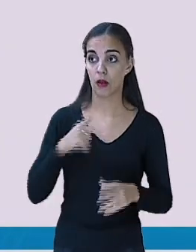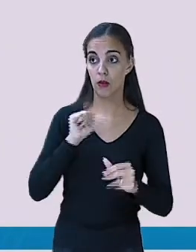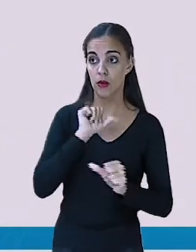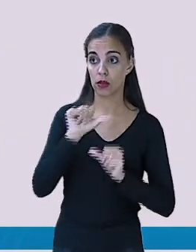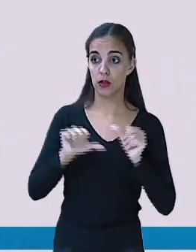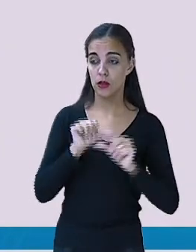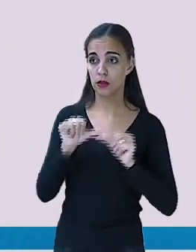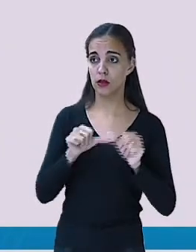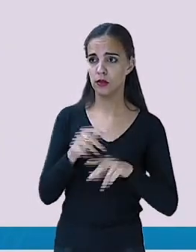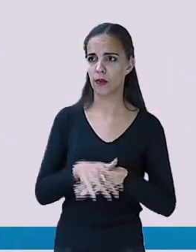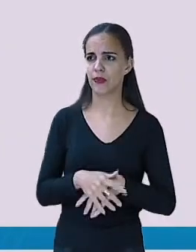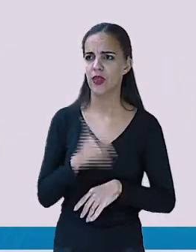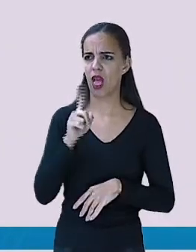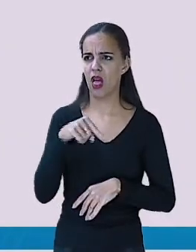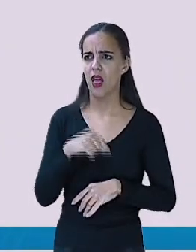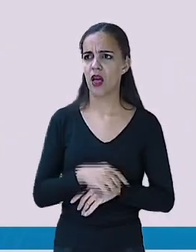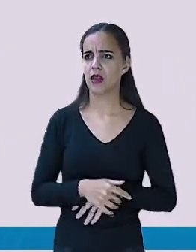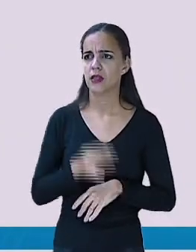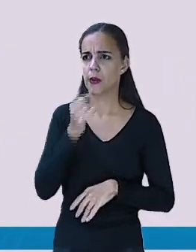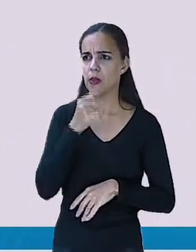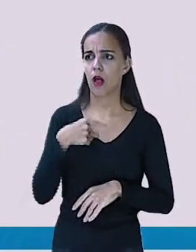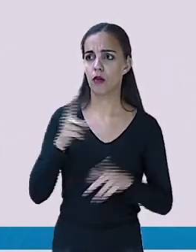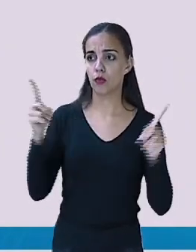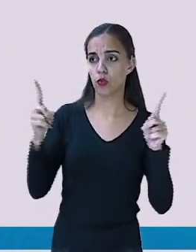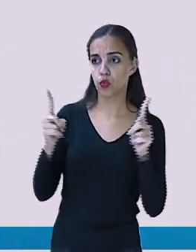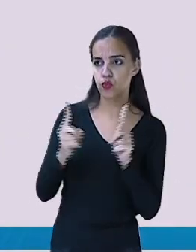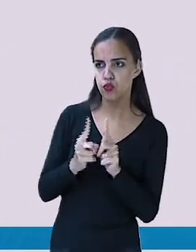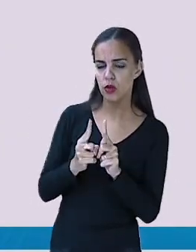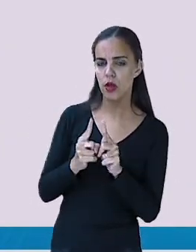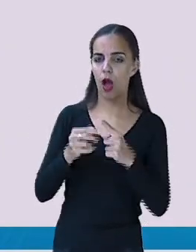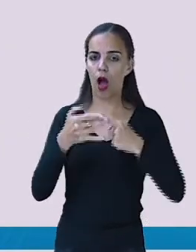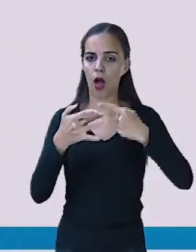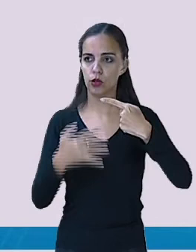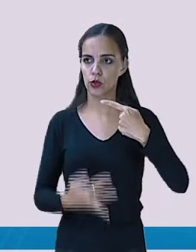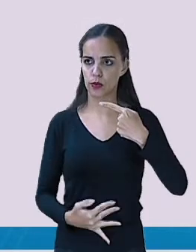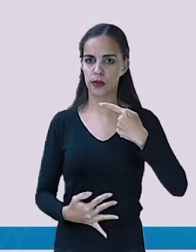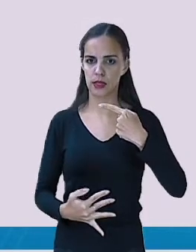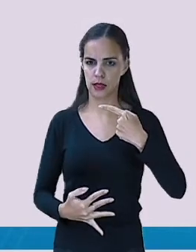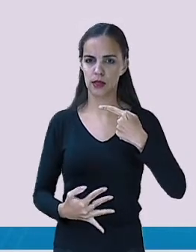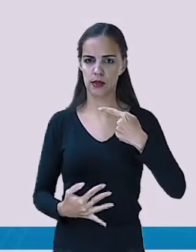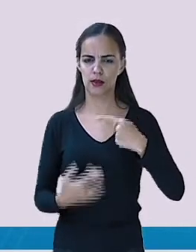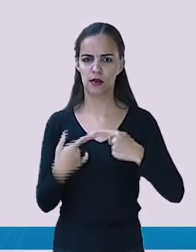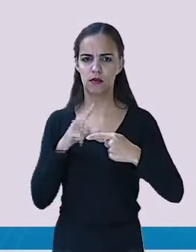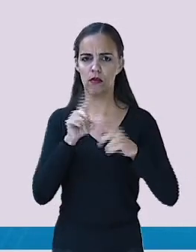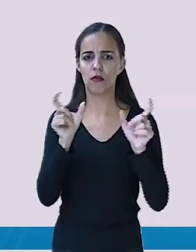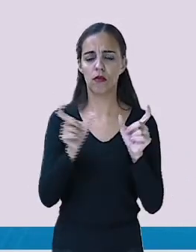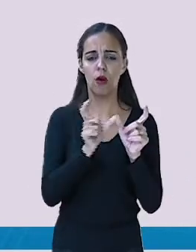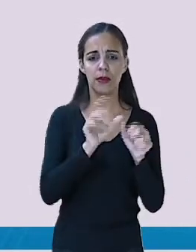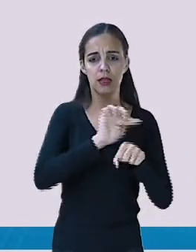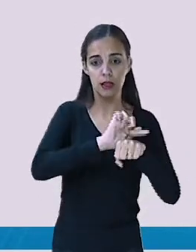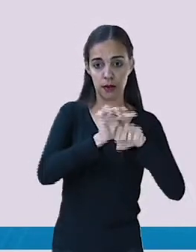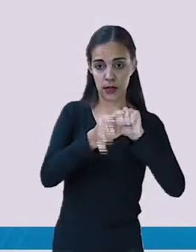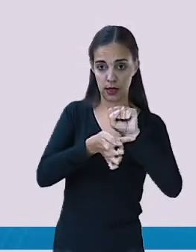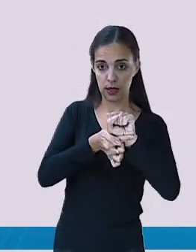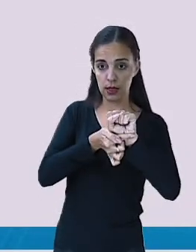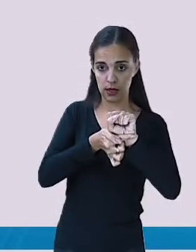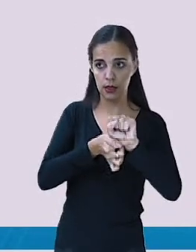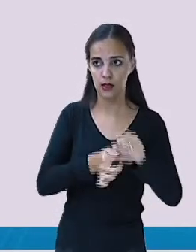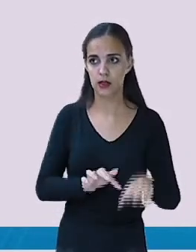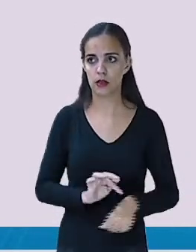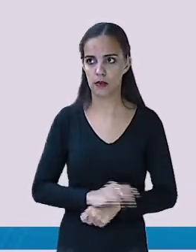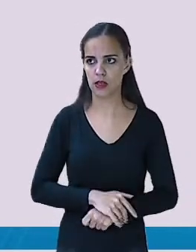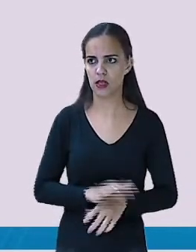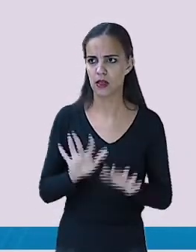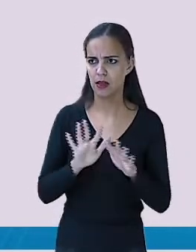transformações de decomposição elas reduzem a substância A sua forma mais